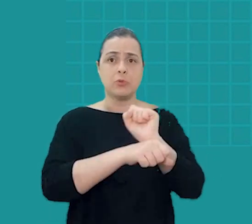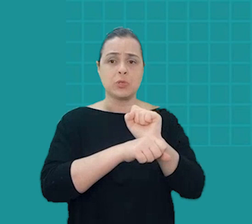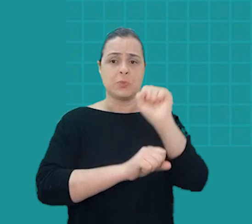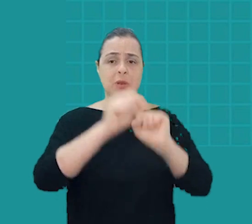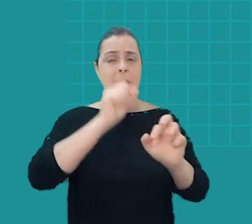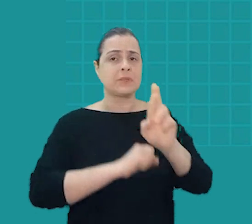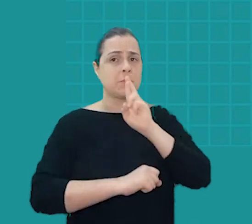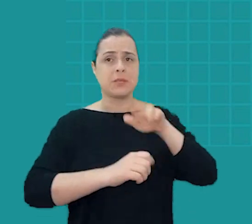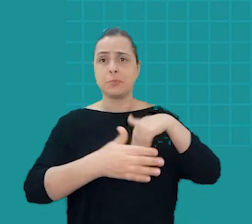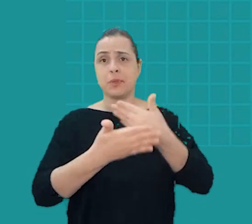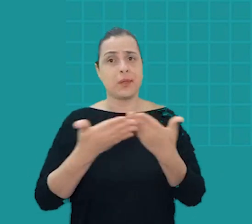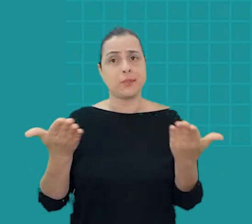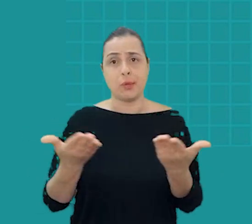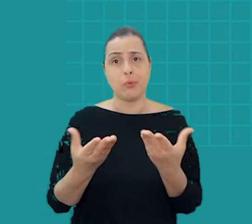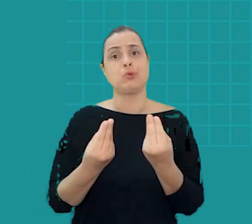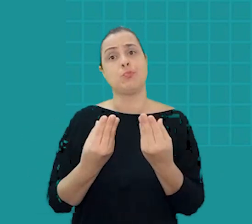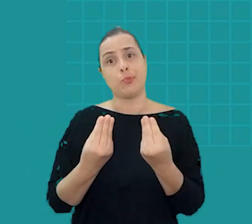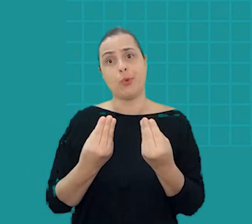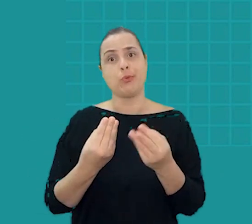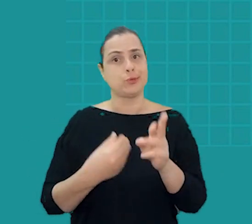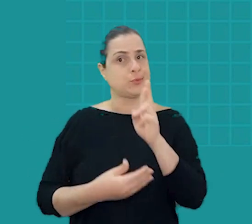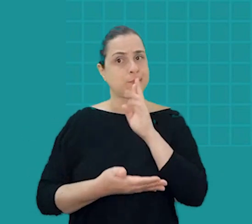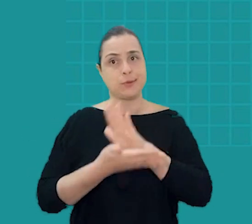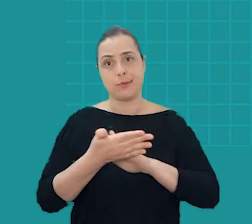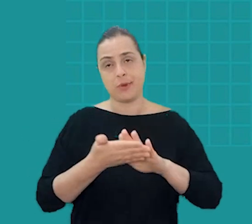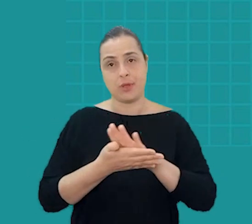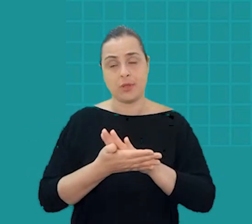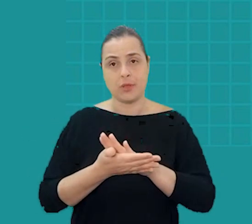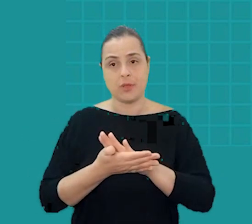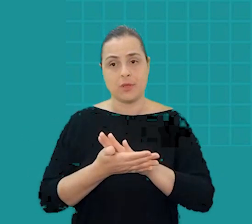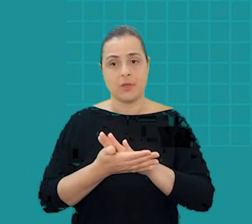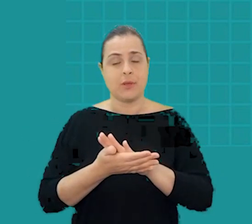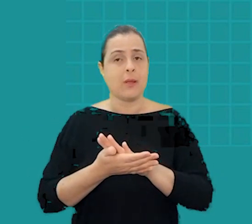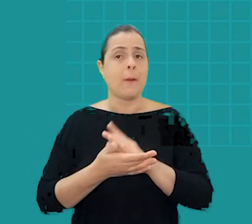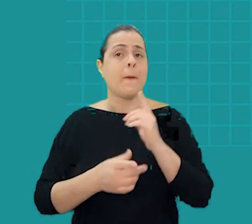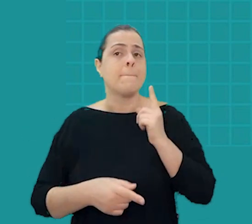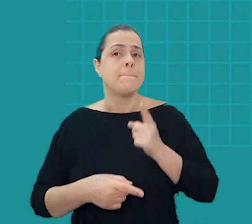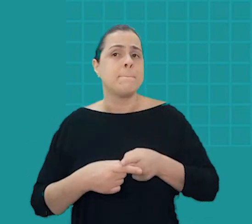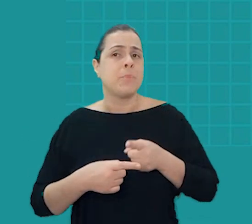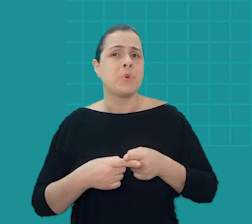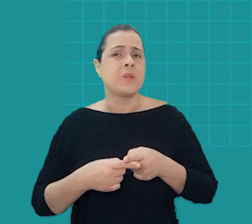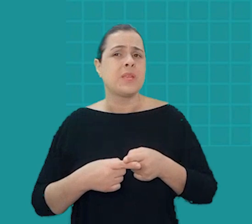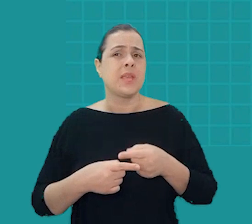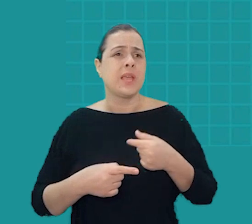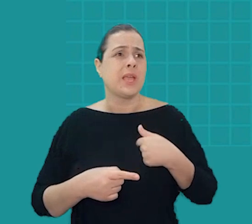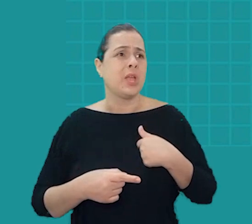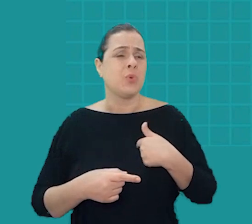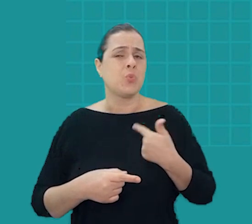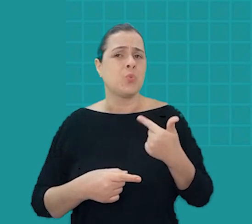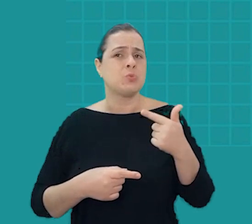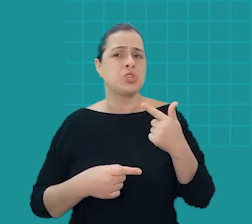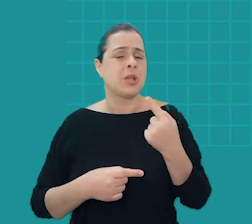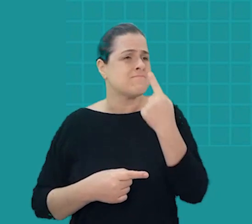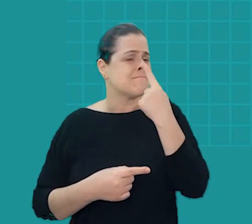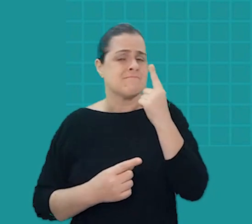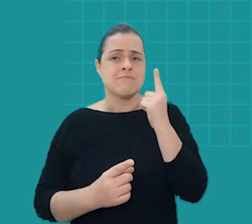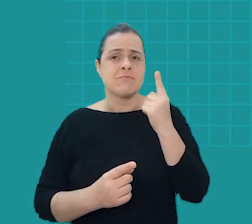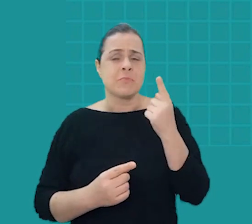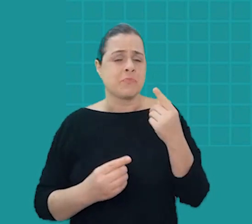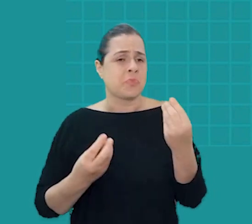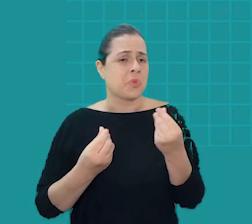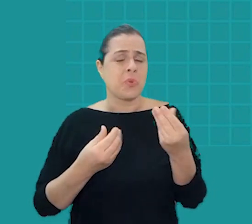na época, isso faz 10 anos que eu me formei, para vocês verem como eu sou velho, até falei que eu tenho 35 anos. Meu pai ligava, atendia e